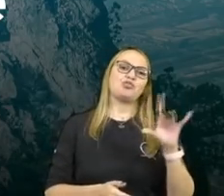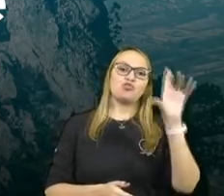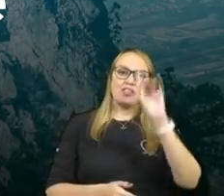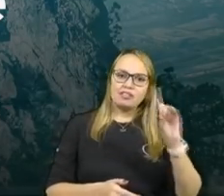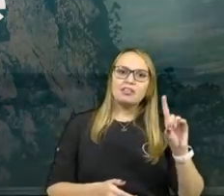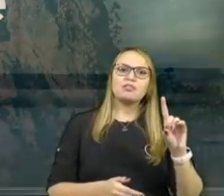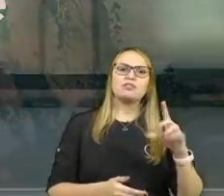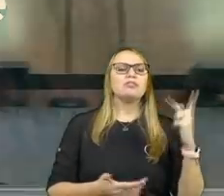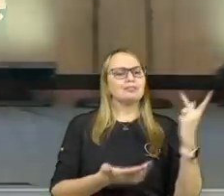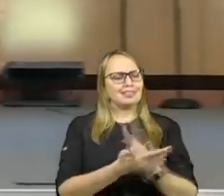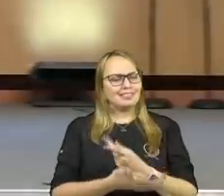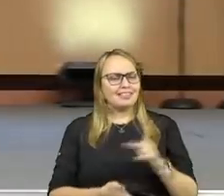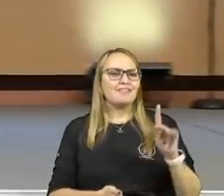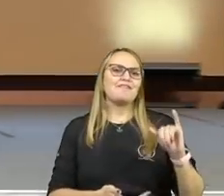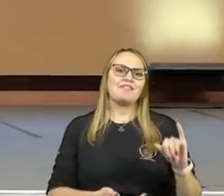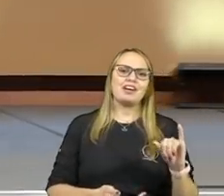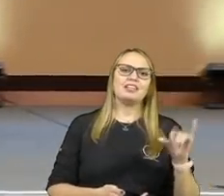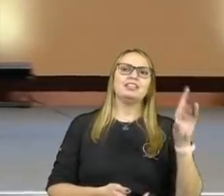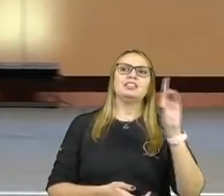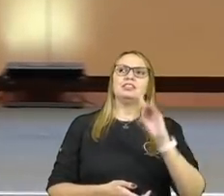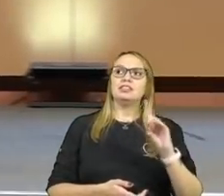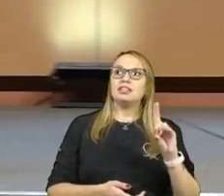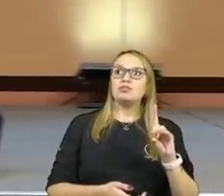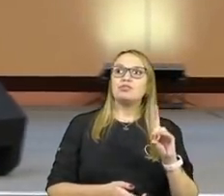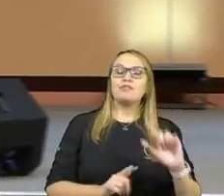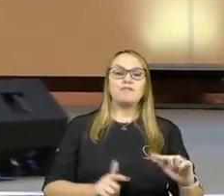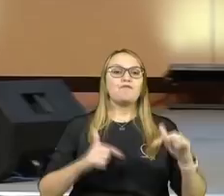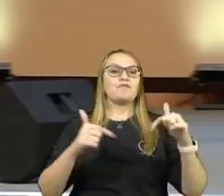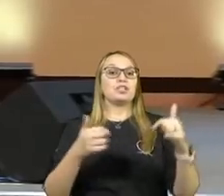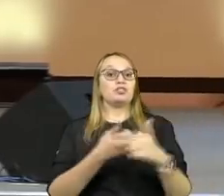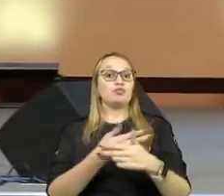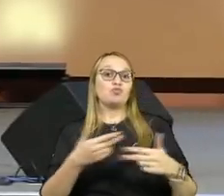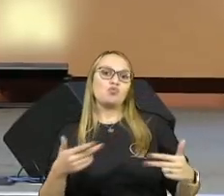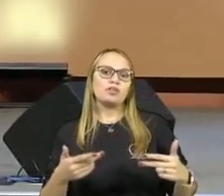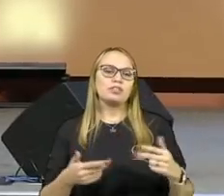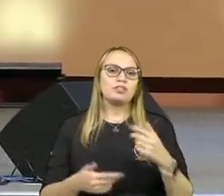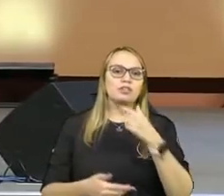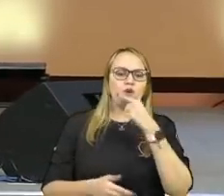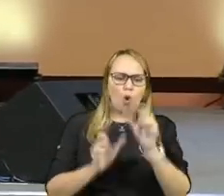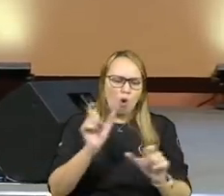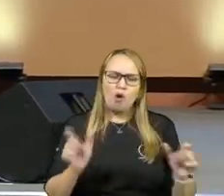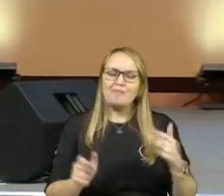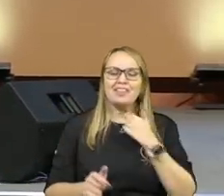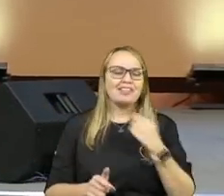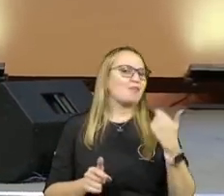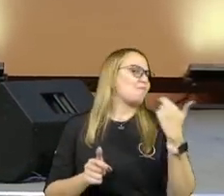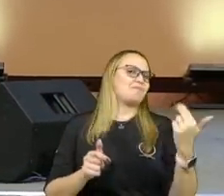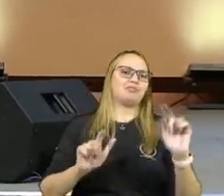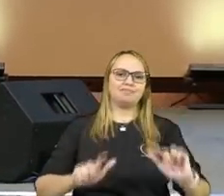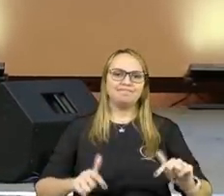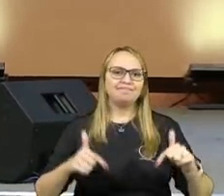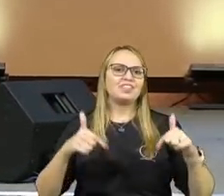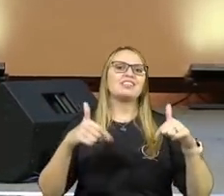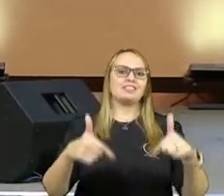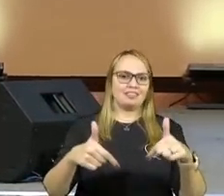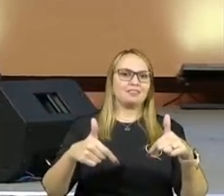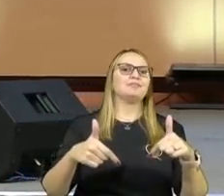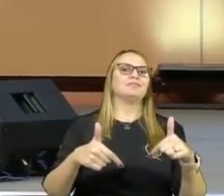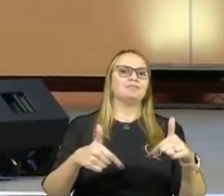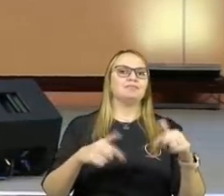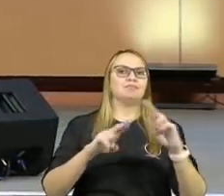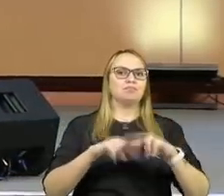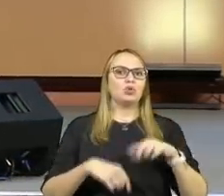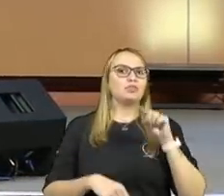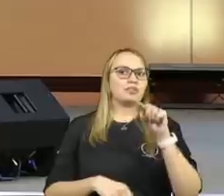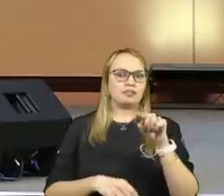acontecer. É isso que Deus, o que não é possível, homem, Deus vai fazer por